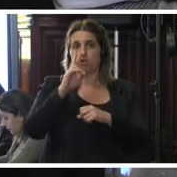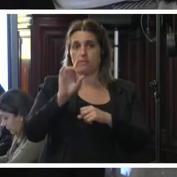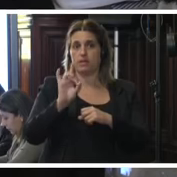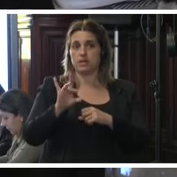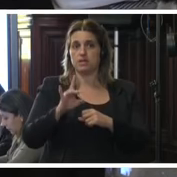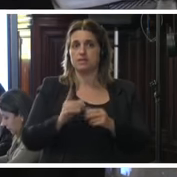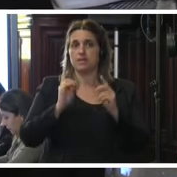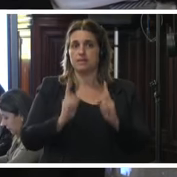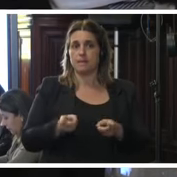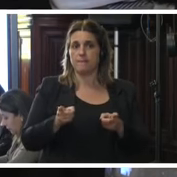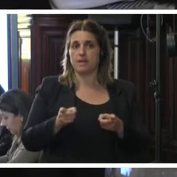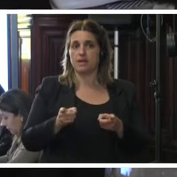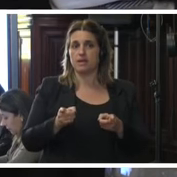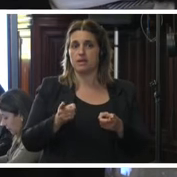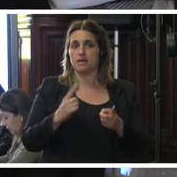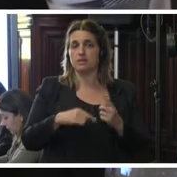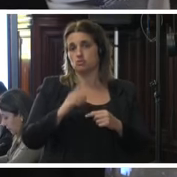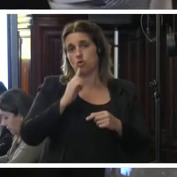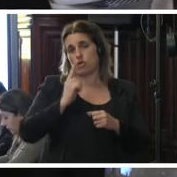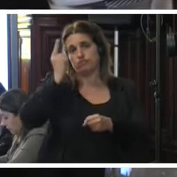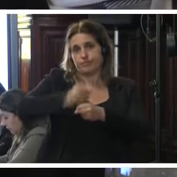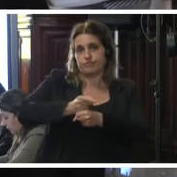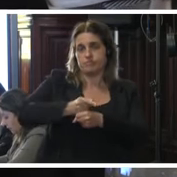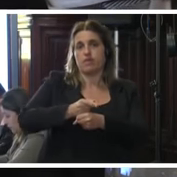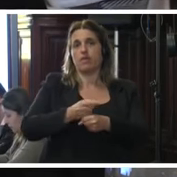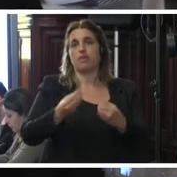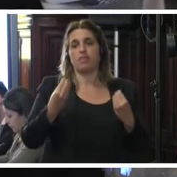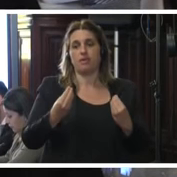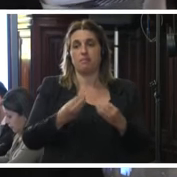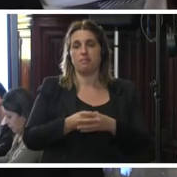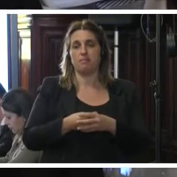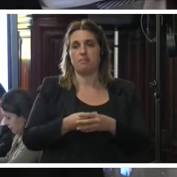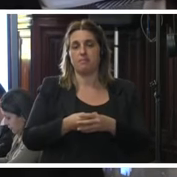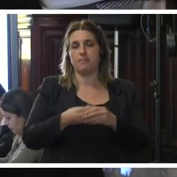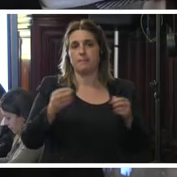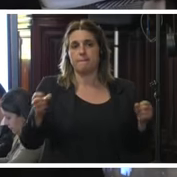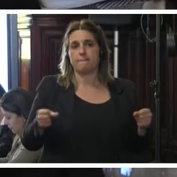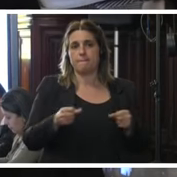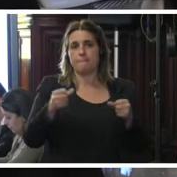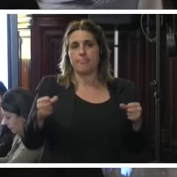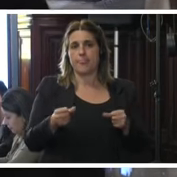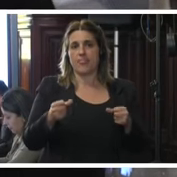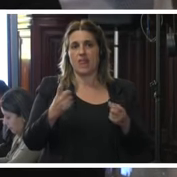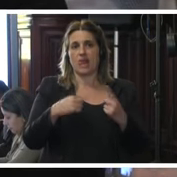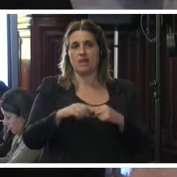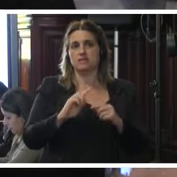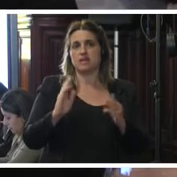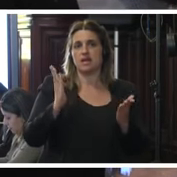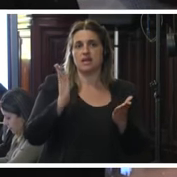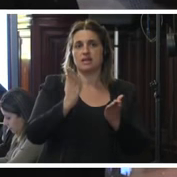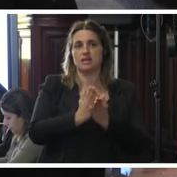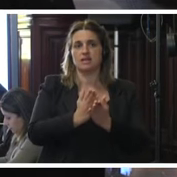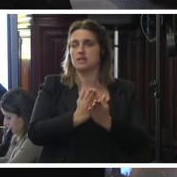Polícia e do Conselho Nacional dos Chefes de Polícia Civil, que aboliu o uso dos termos auto de resistência e resistência seguida de